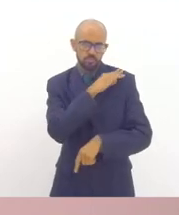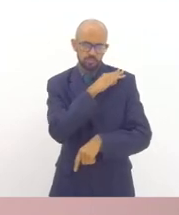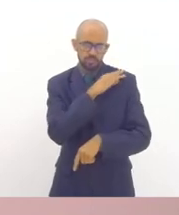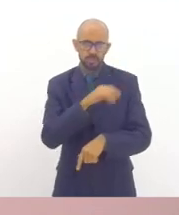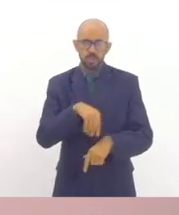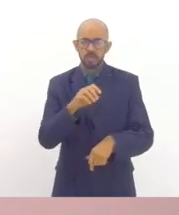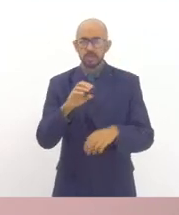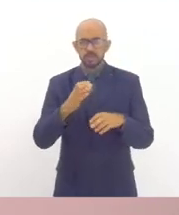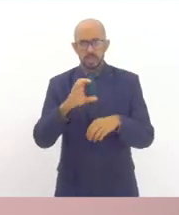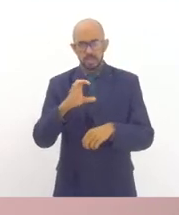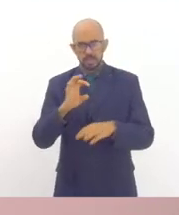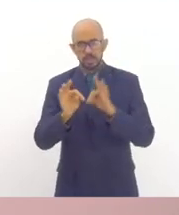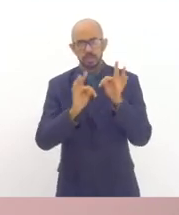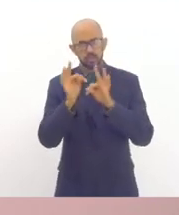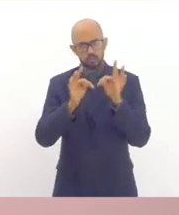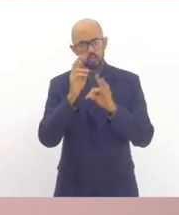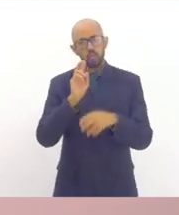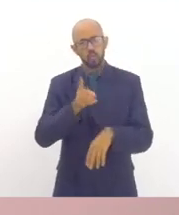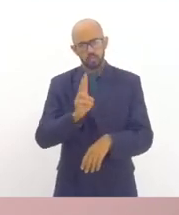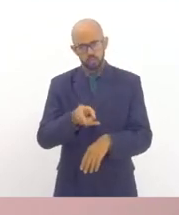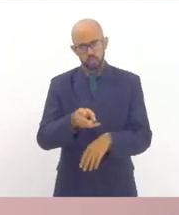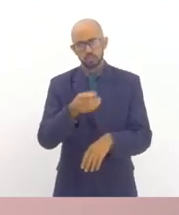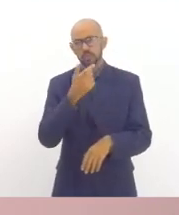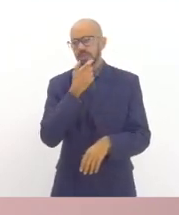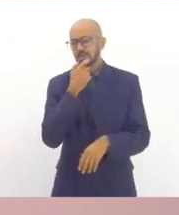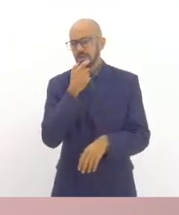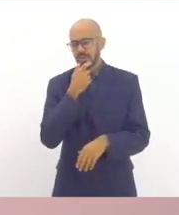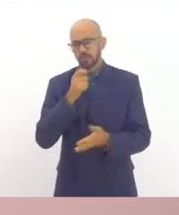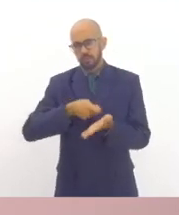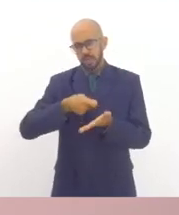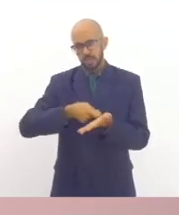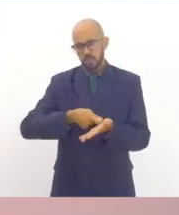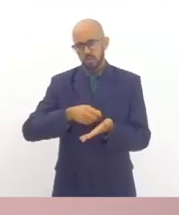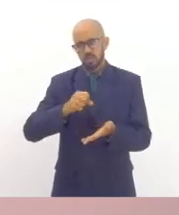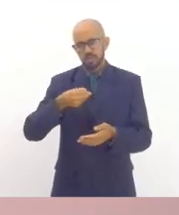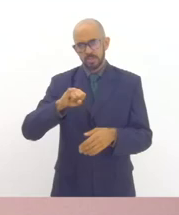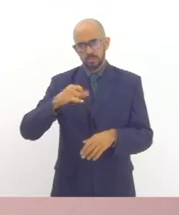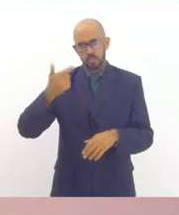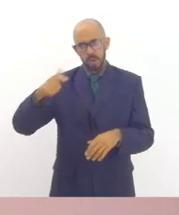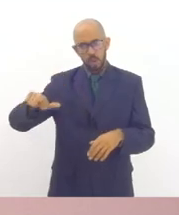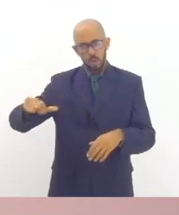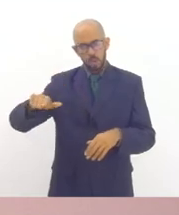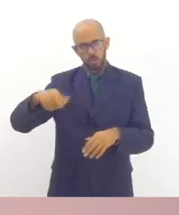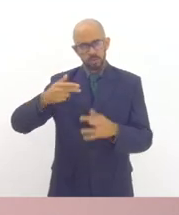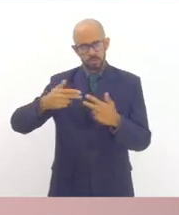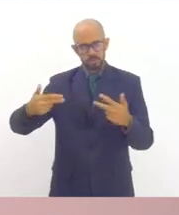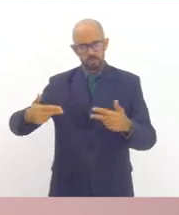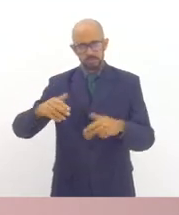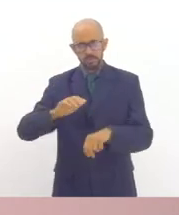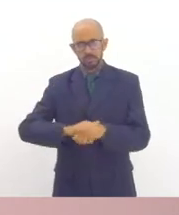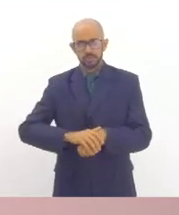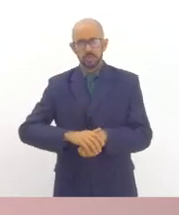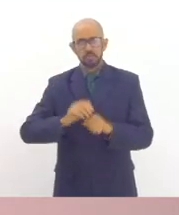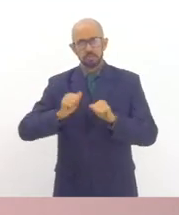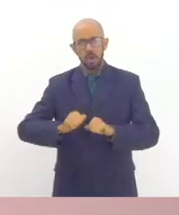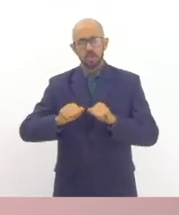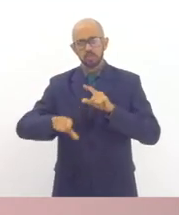tecnologia, continua sendo obrigatório o inglês. Quem for para humanas, por exemplo,